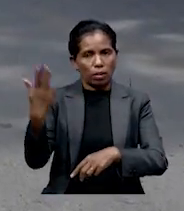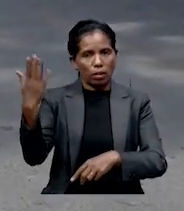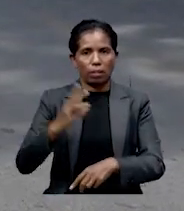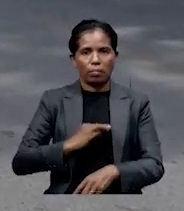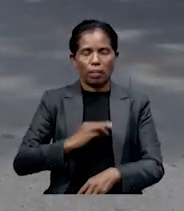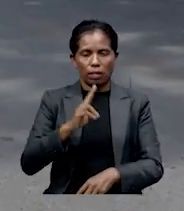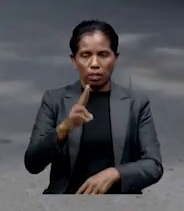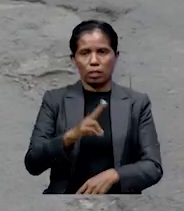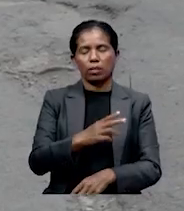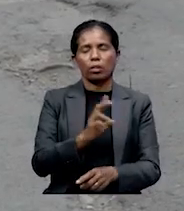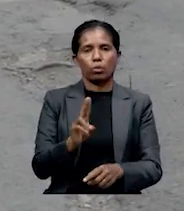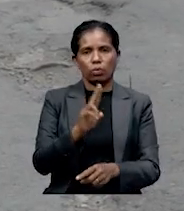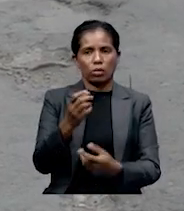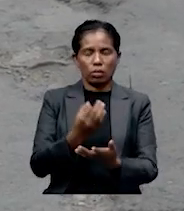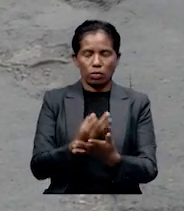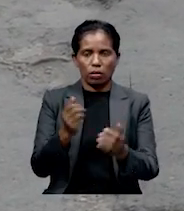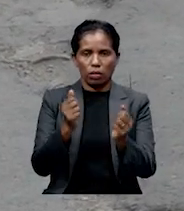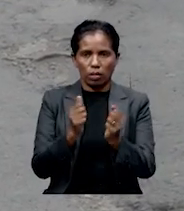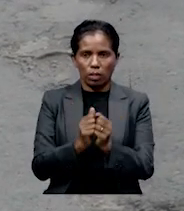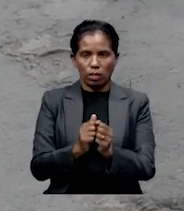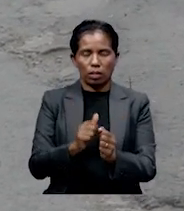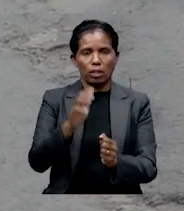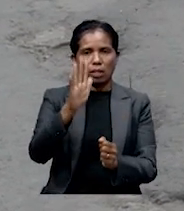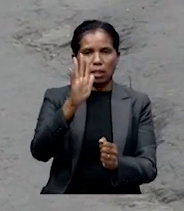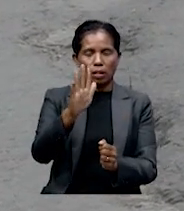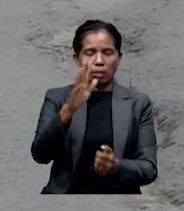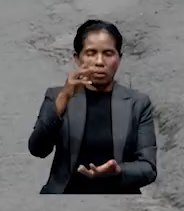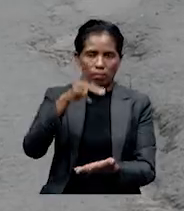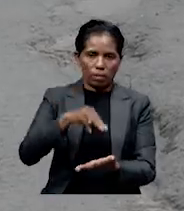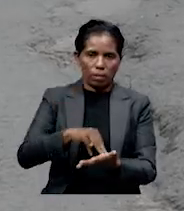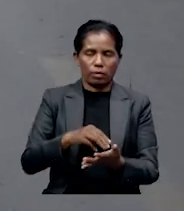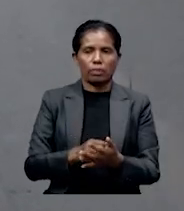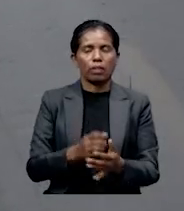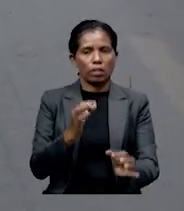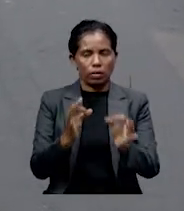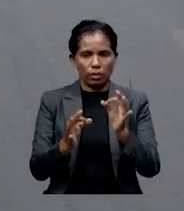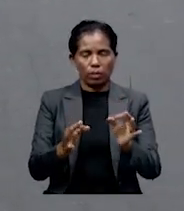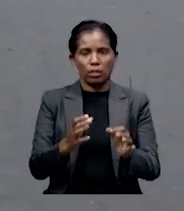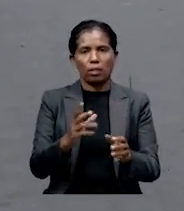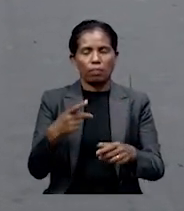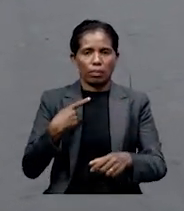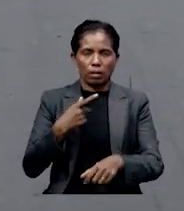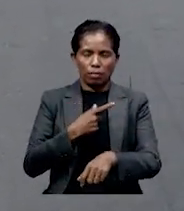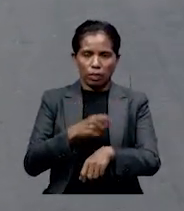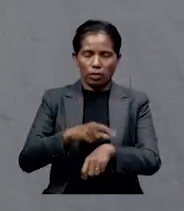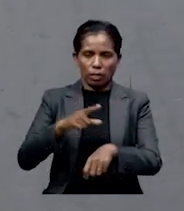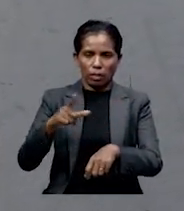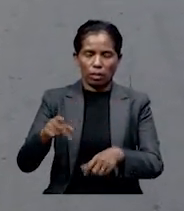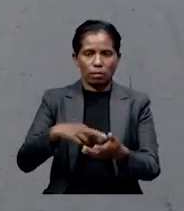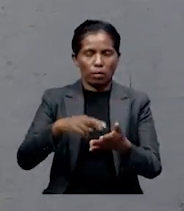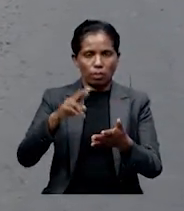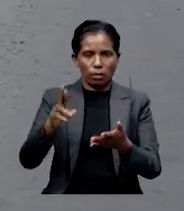ne se gasta osan tokong 5 resen. Mas que antes ne, Parlamento Nacional aprova o